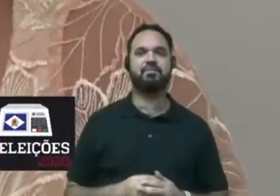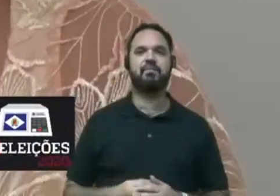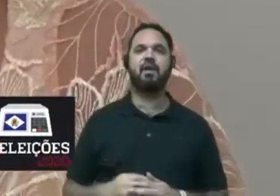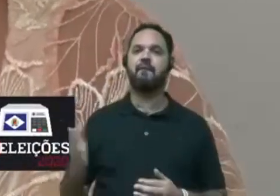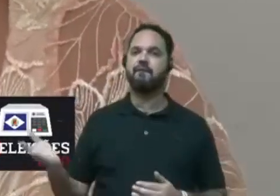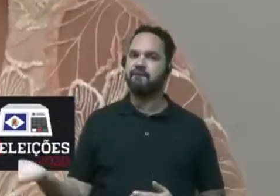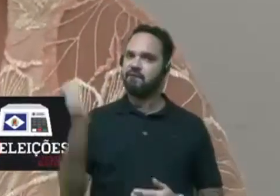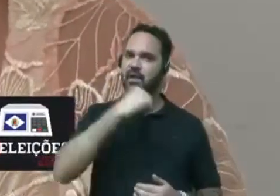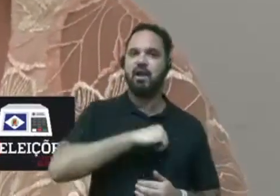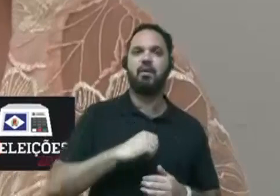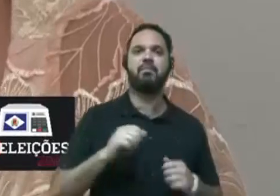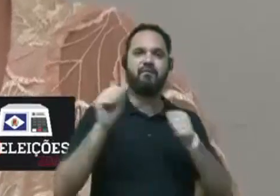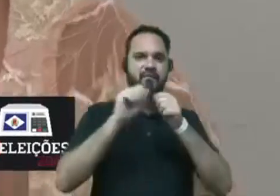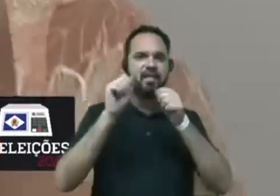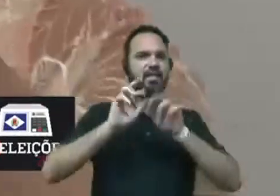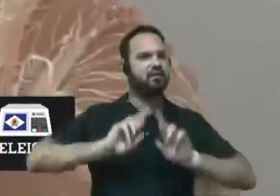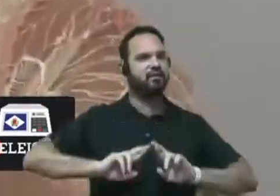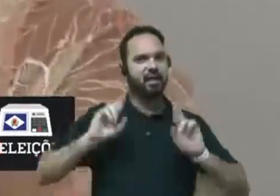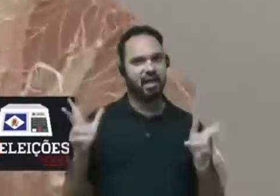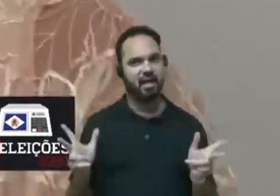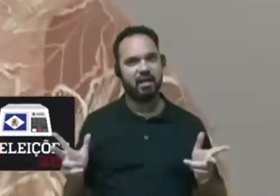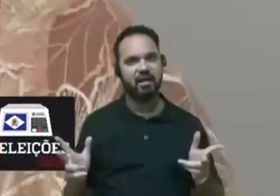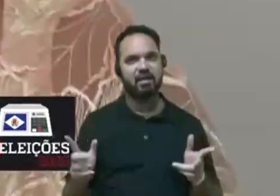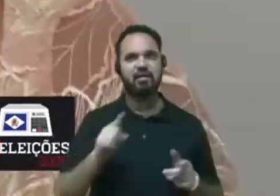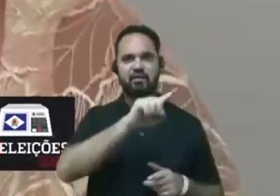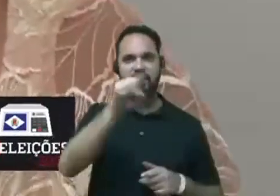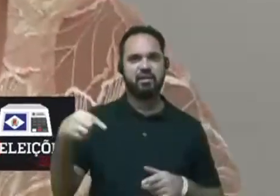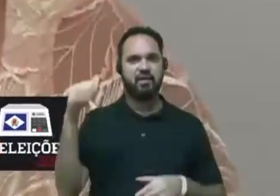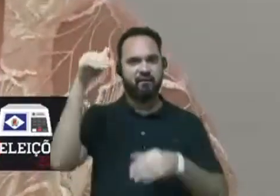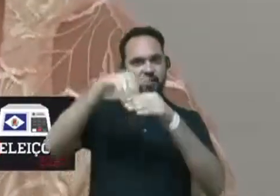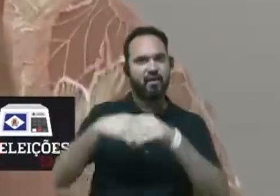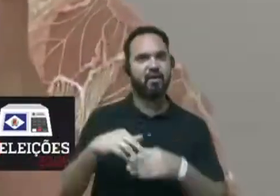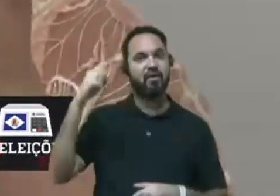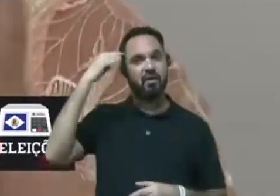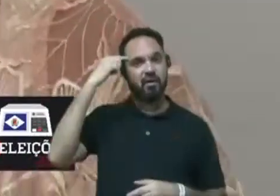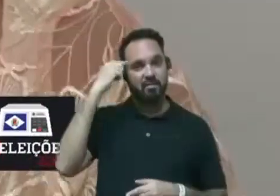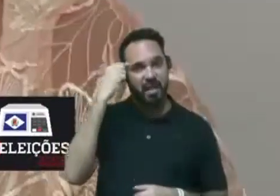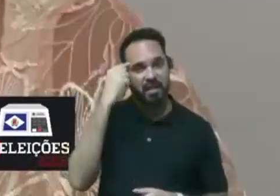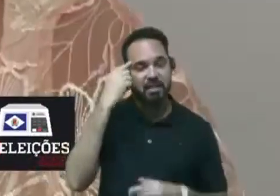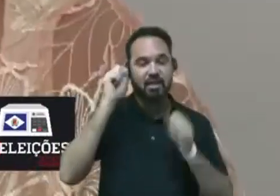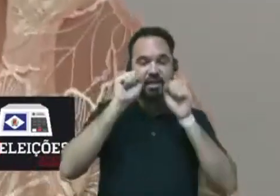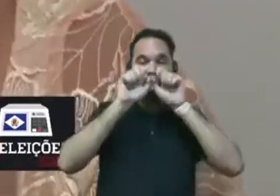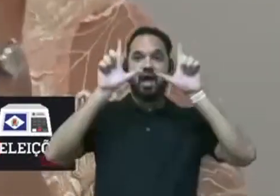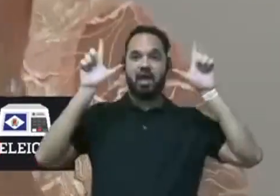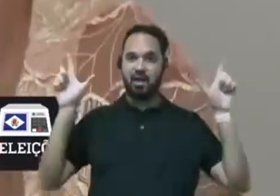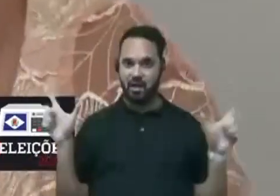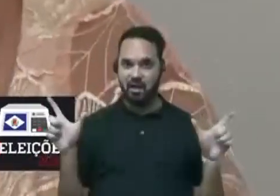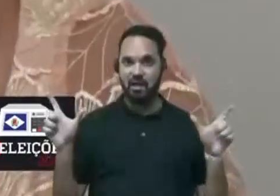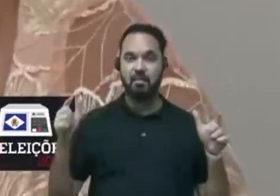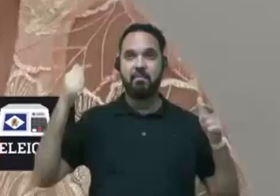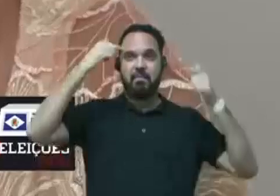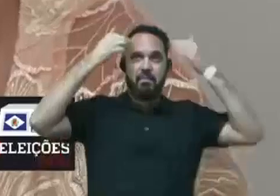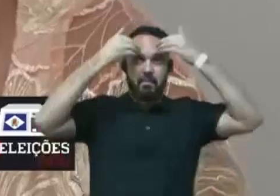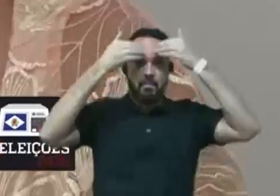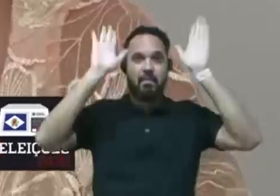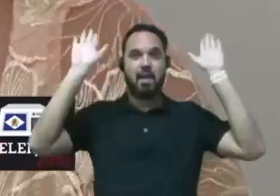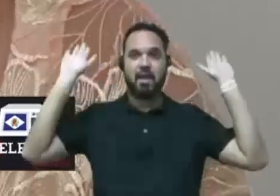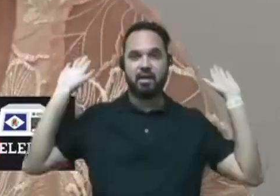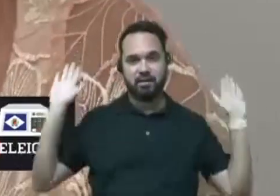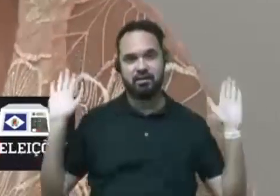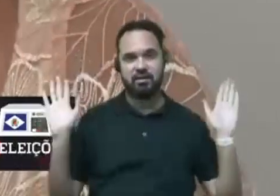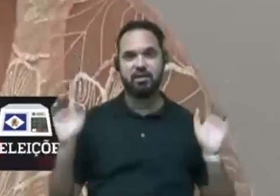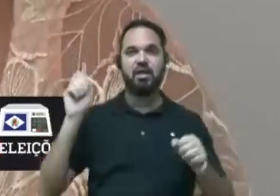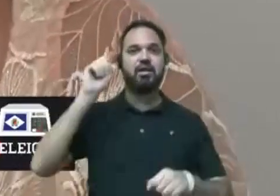vamos fazer diferente cidadão reparei em si pense a abra os olhos abra sua mente